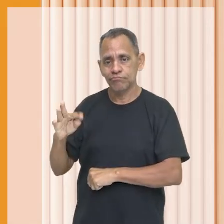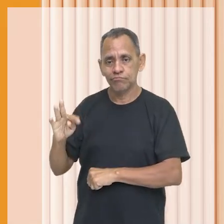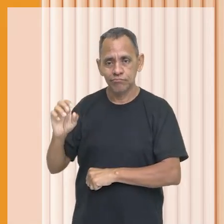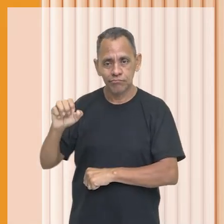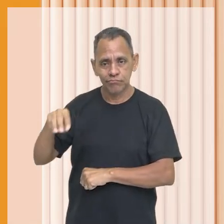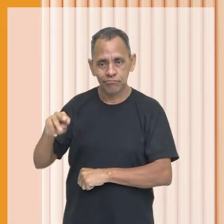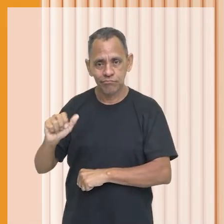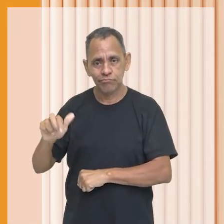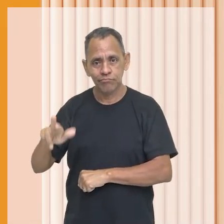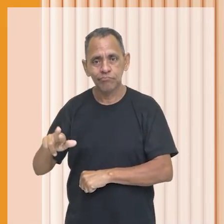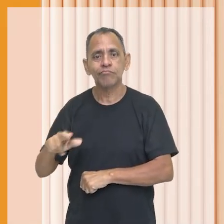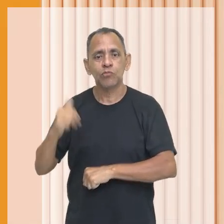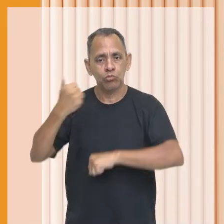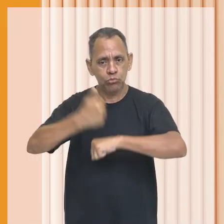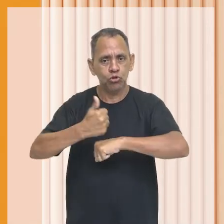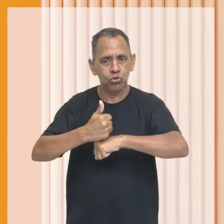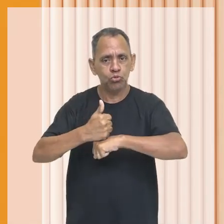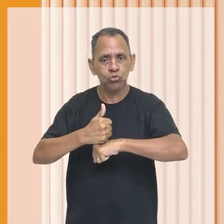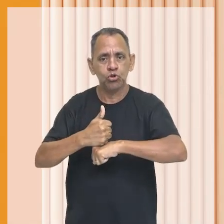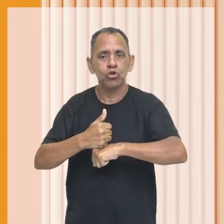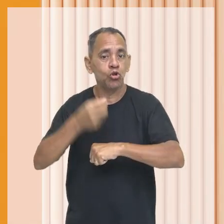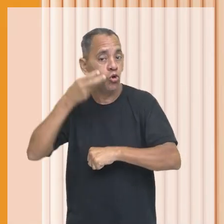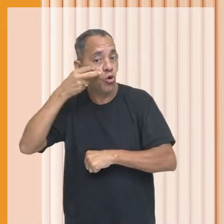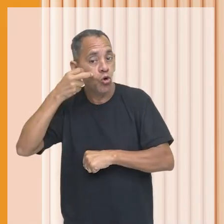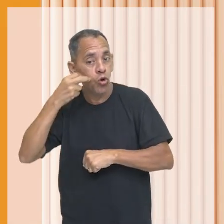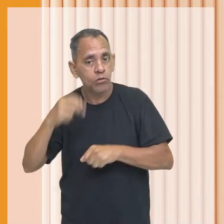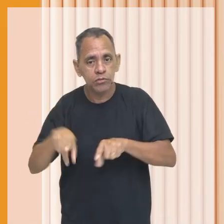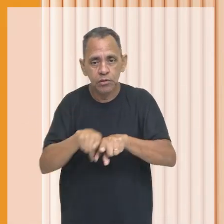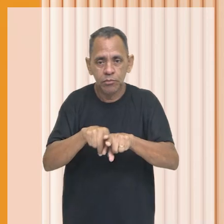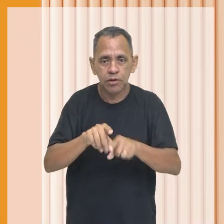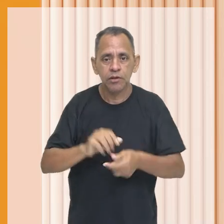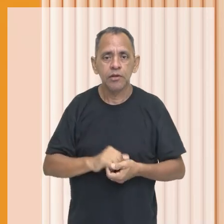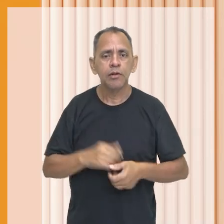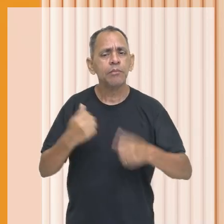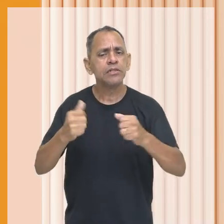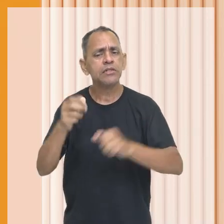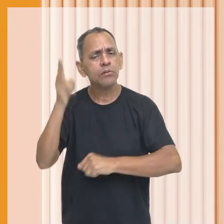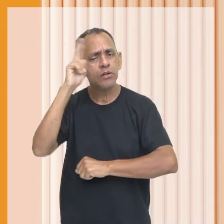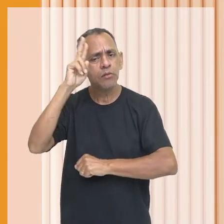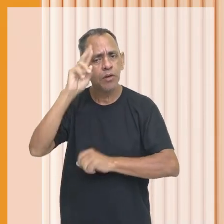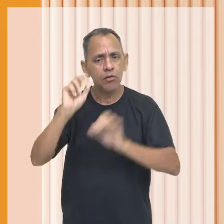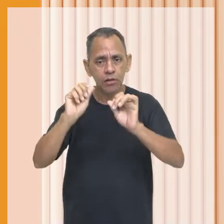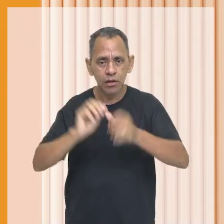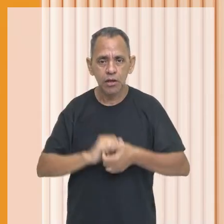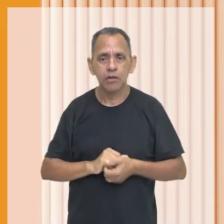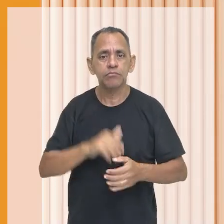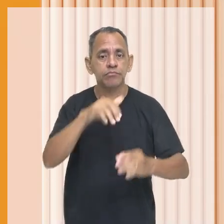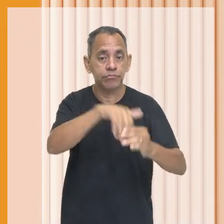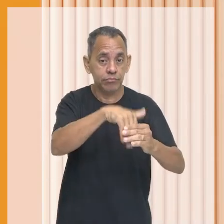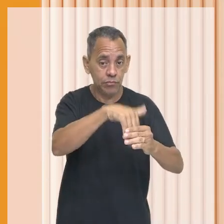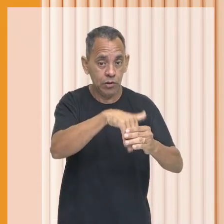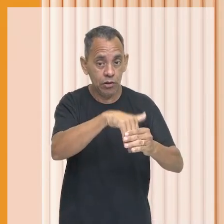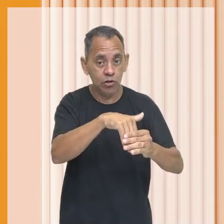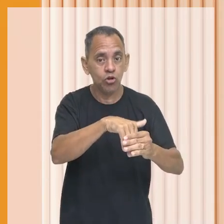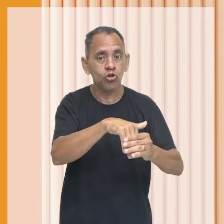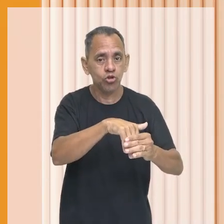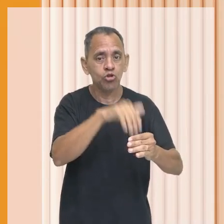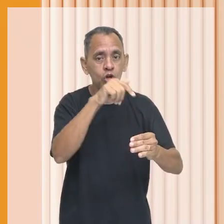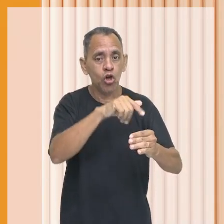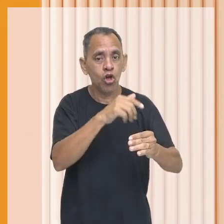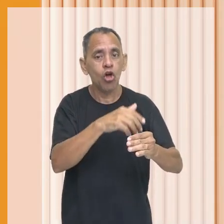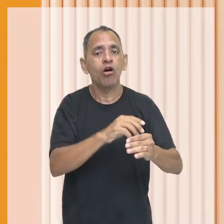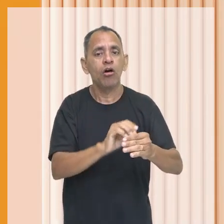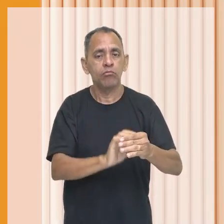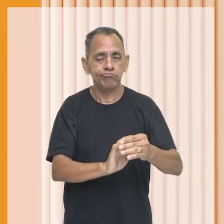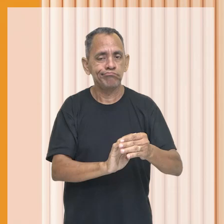nessa questão toda do governo do Fernando Collor, nós temos que lembrar que a eleição onde ele foi